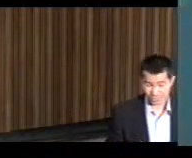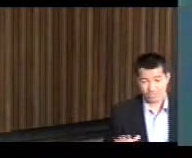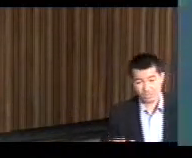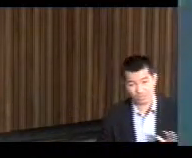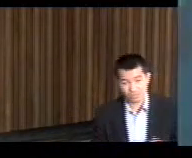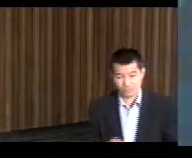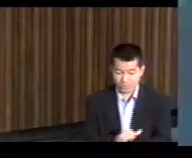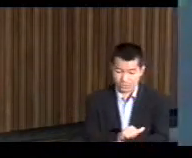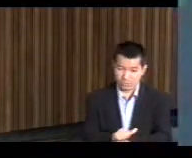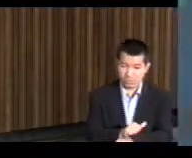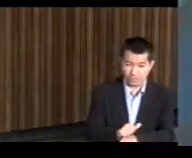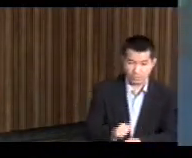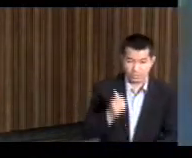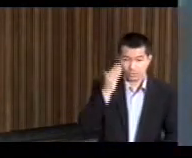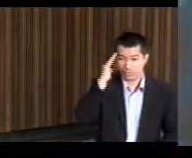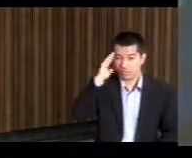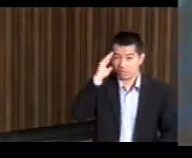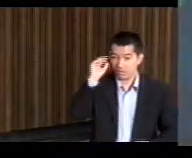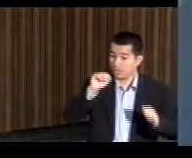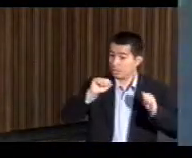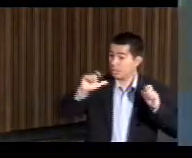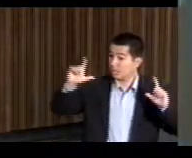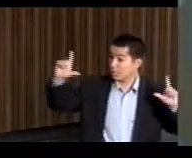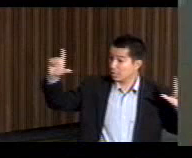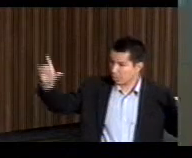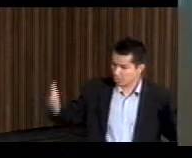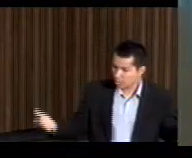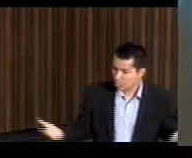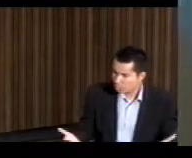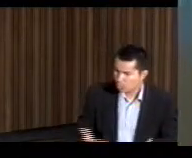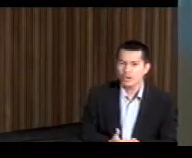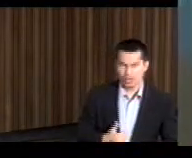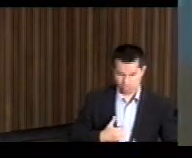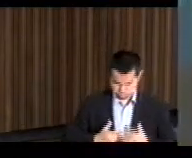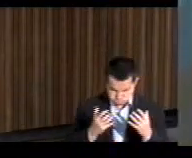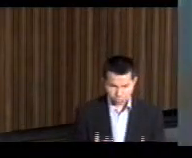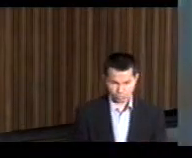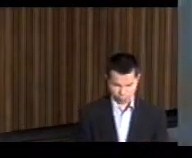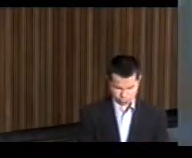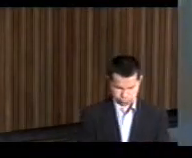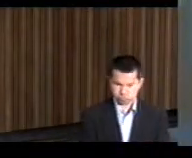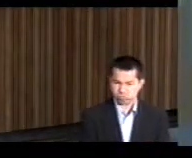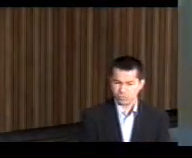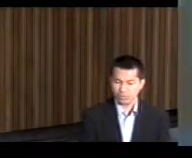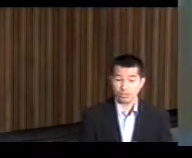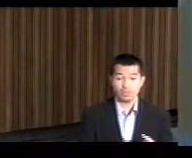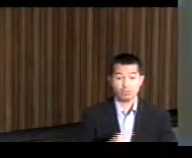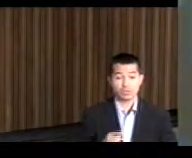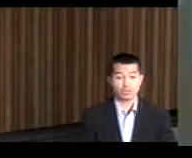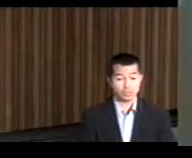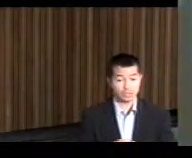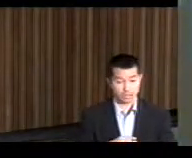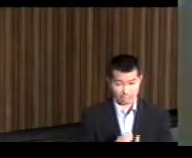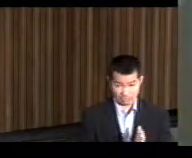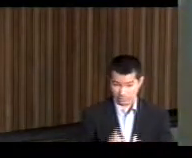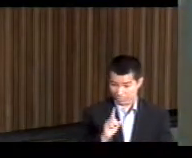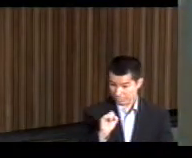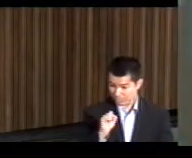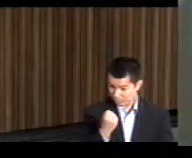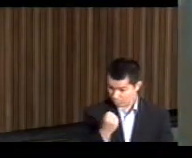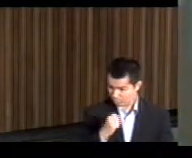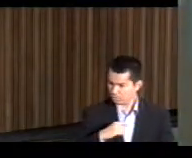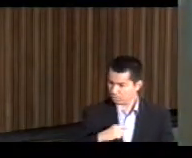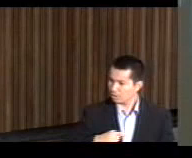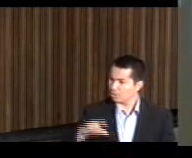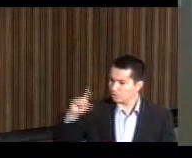explicar aconteceu, e depois Deus vai confirmar mandando um grupo de anjos no capítulo 18 para dizer: eu